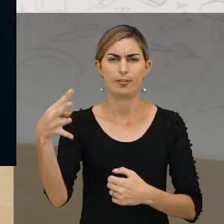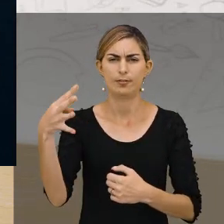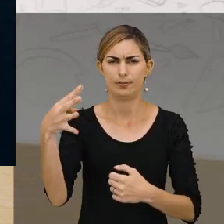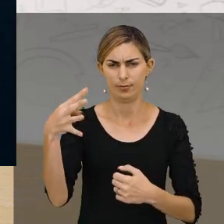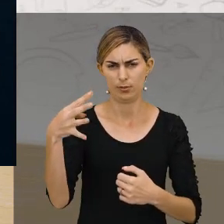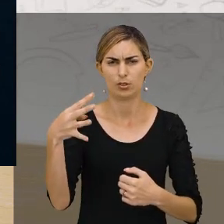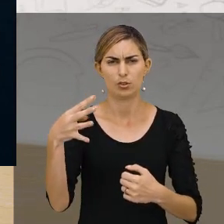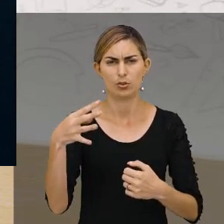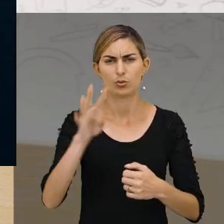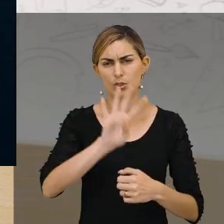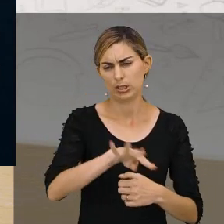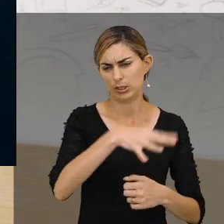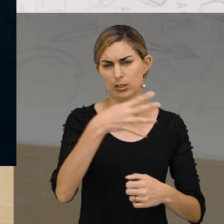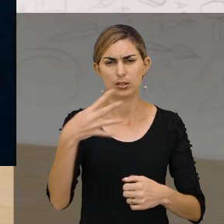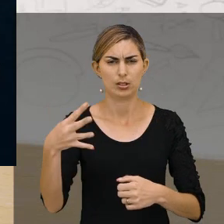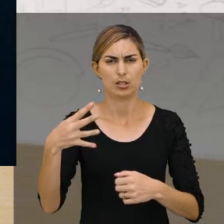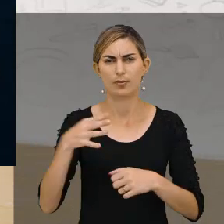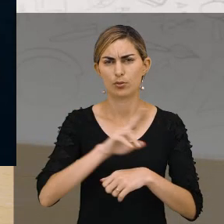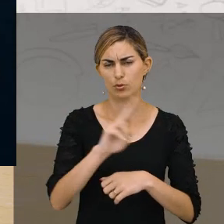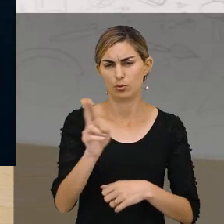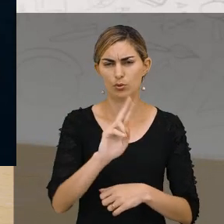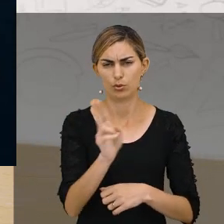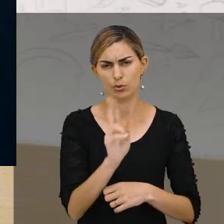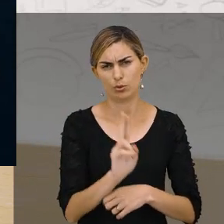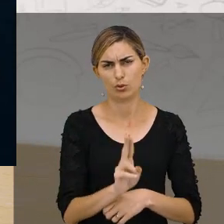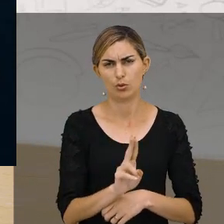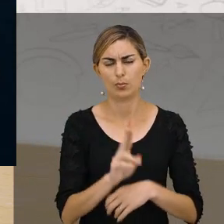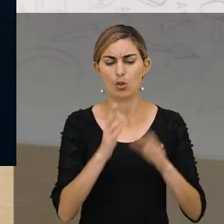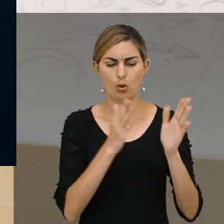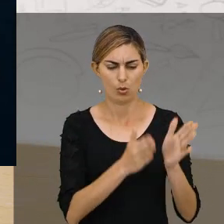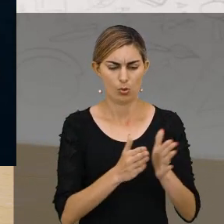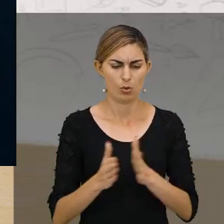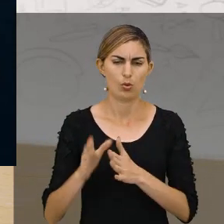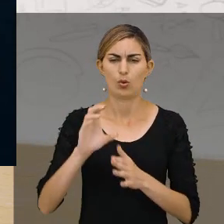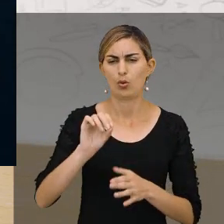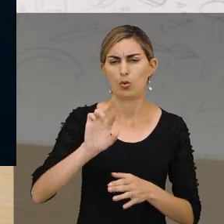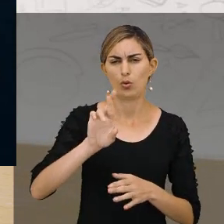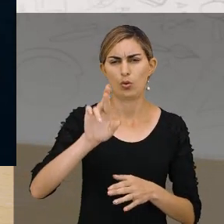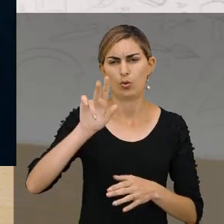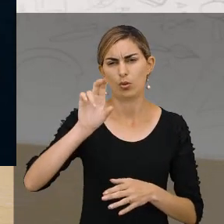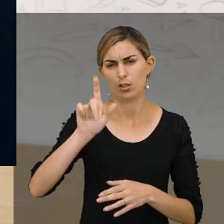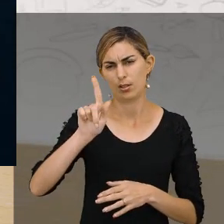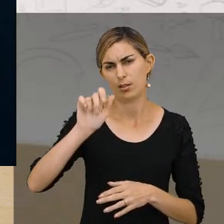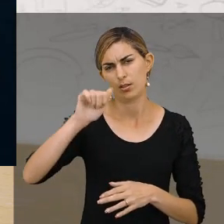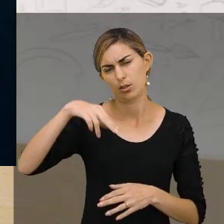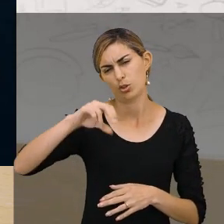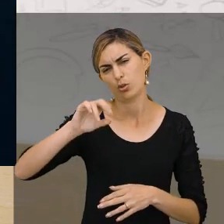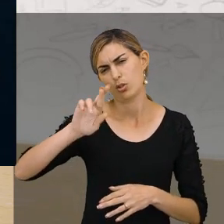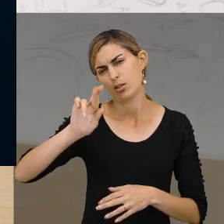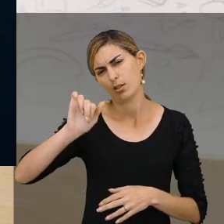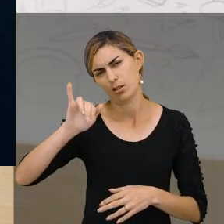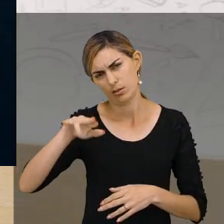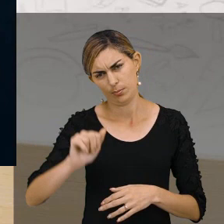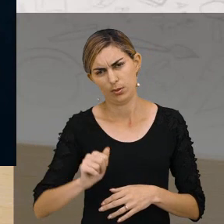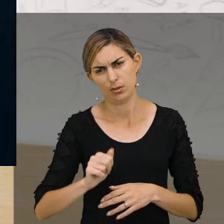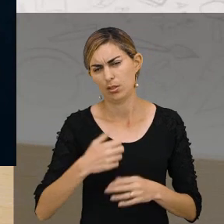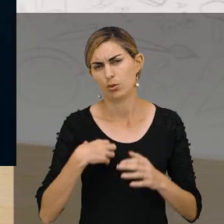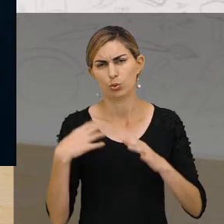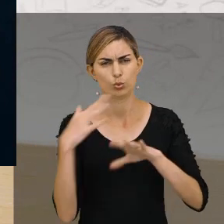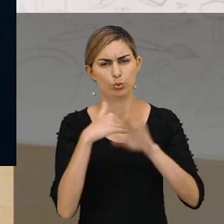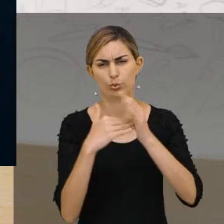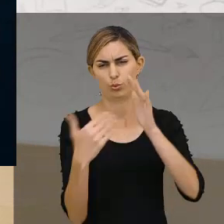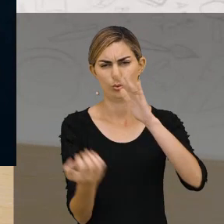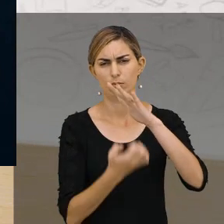gráficos. E esses gráficos são chamados de organograma institucional, que toda